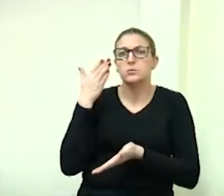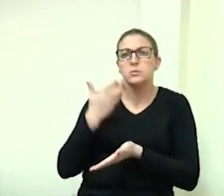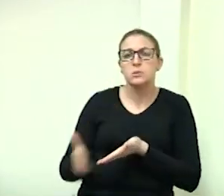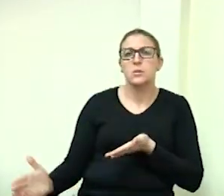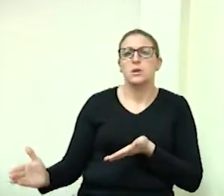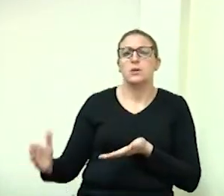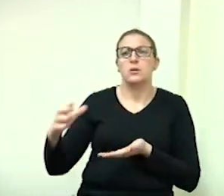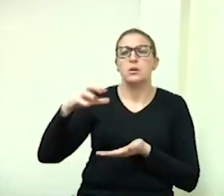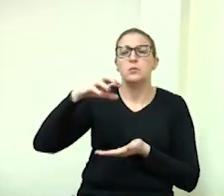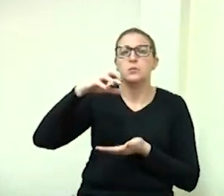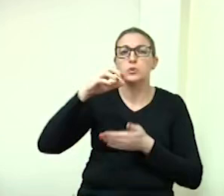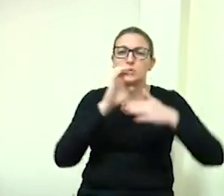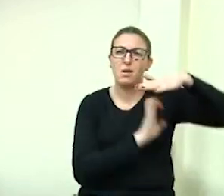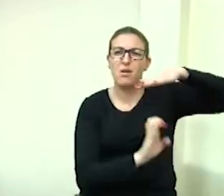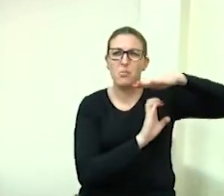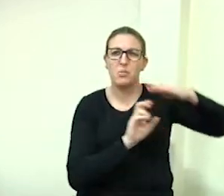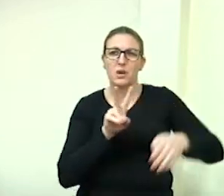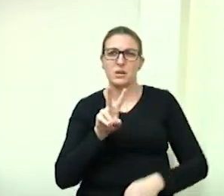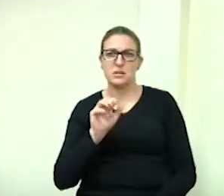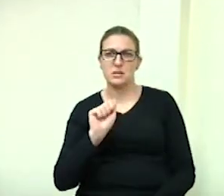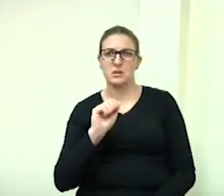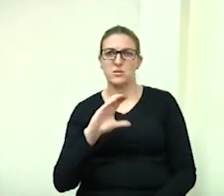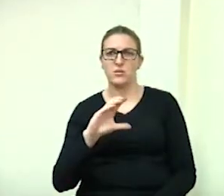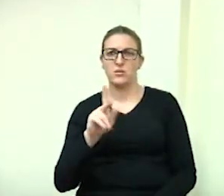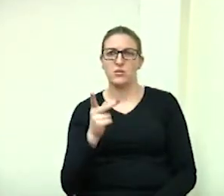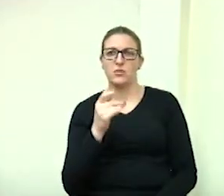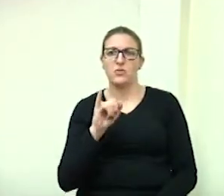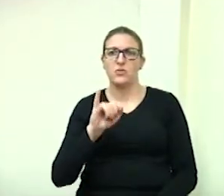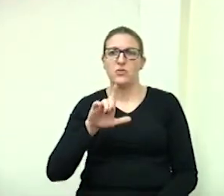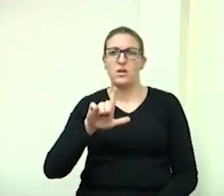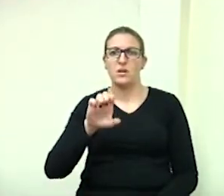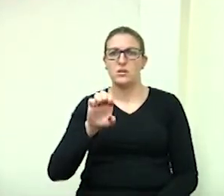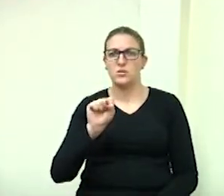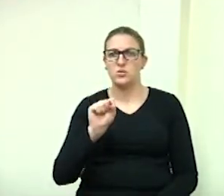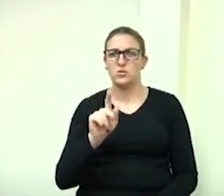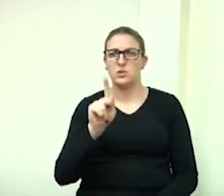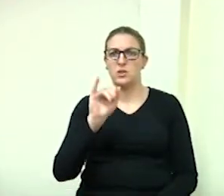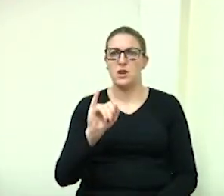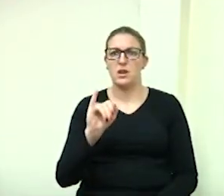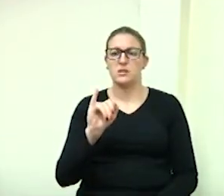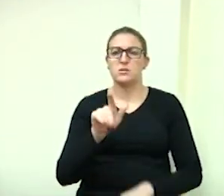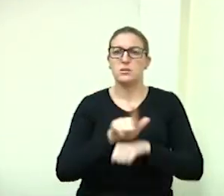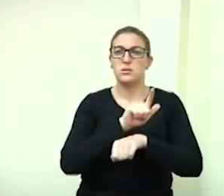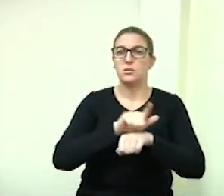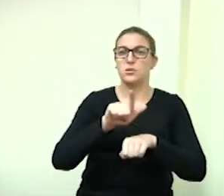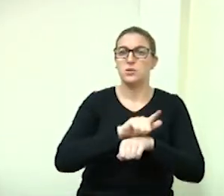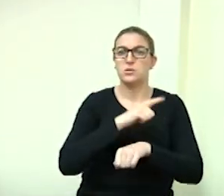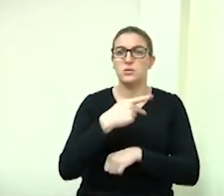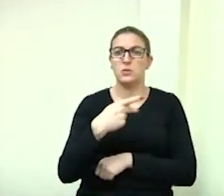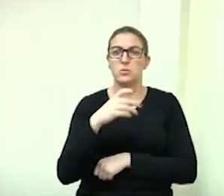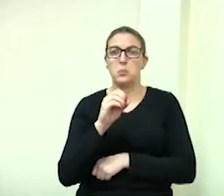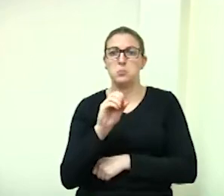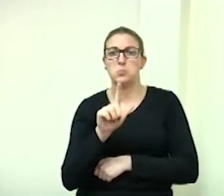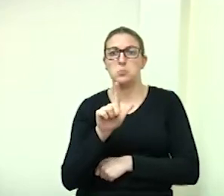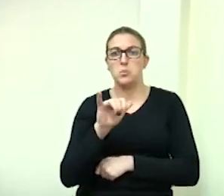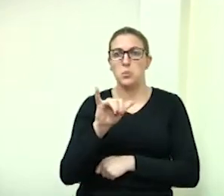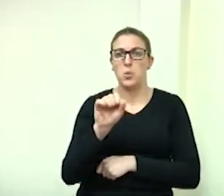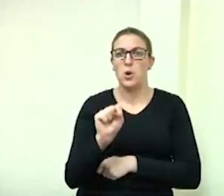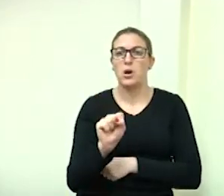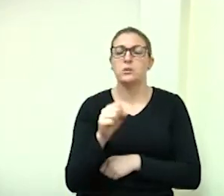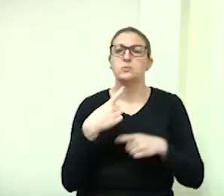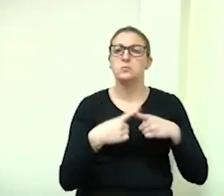unidade do Vachelesc na gestão do Polis porque não se facilitava não foi na gestão do Xemite que o